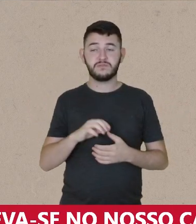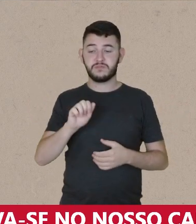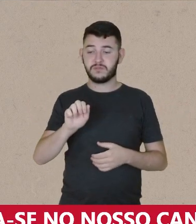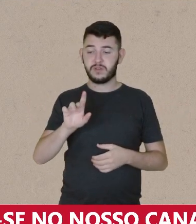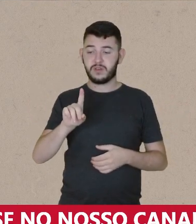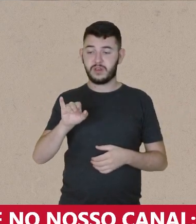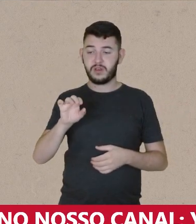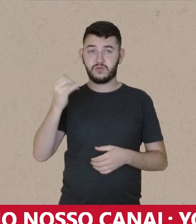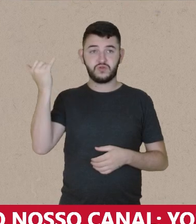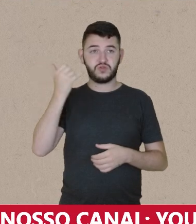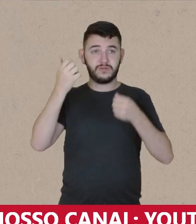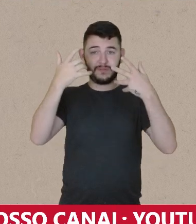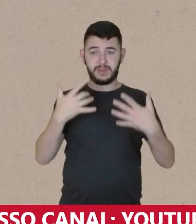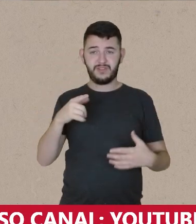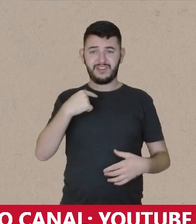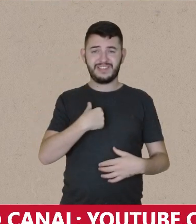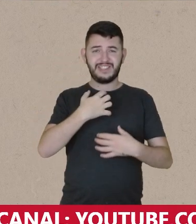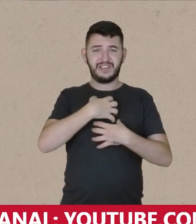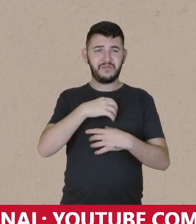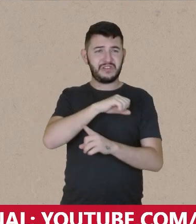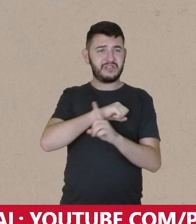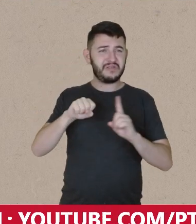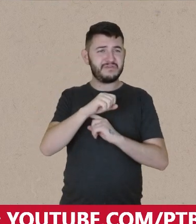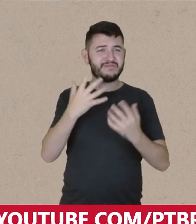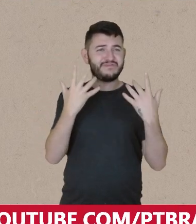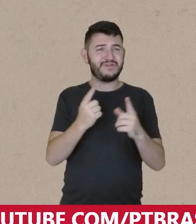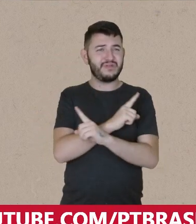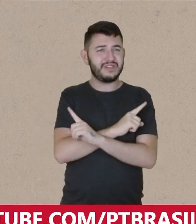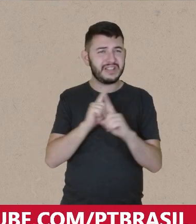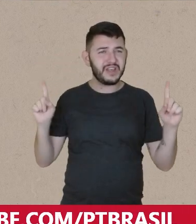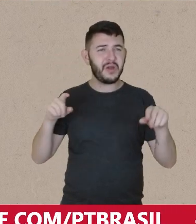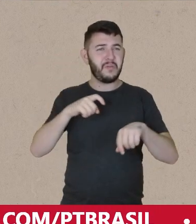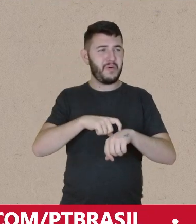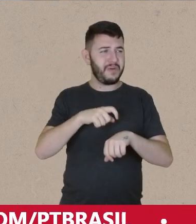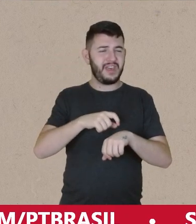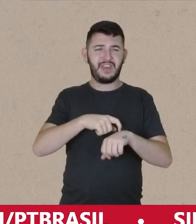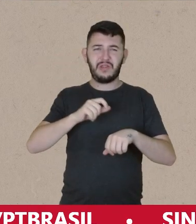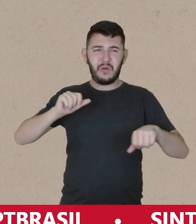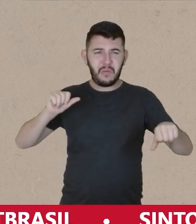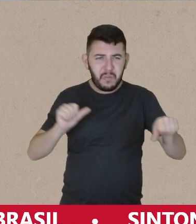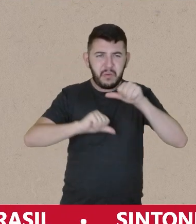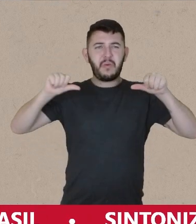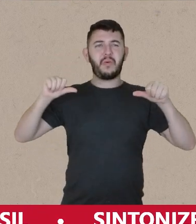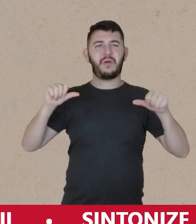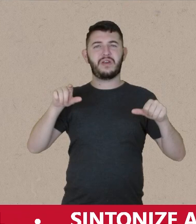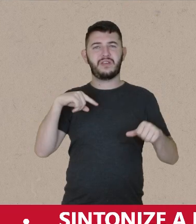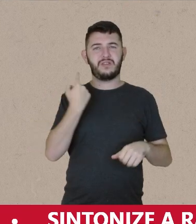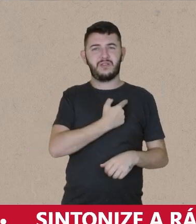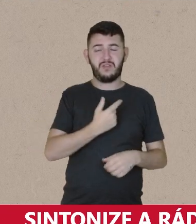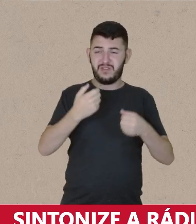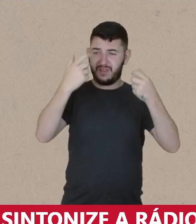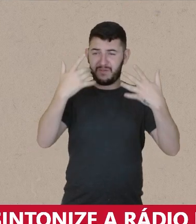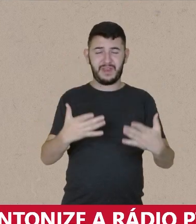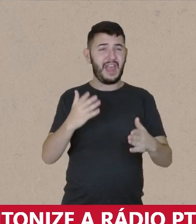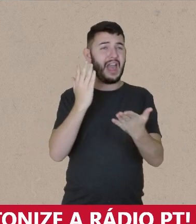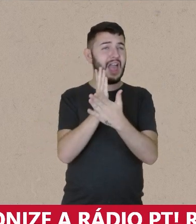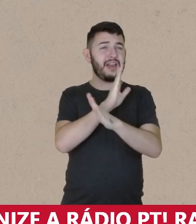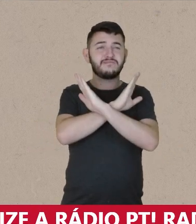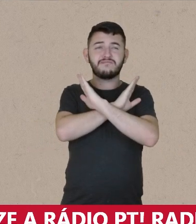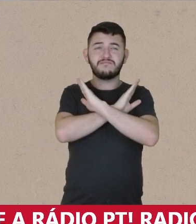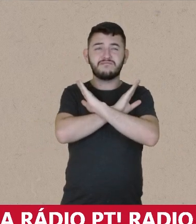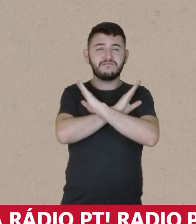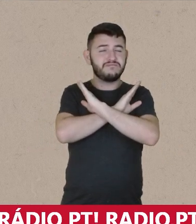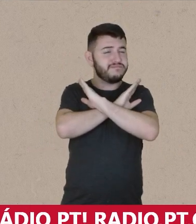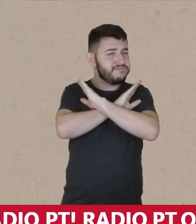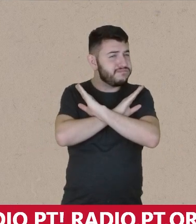resolveu dar um basta. É o momento de uma grande virada e de dizer chega a um